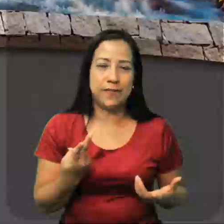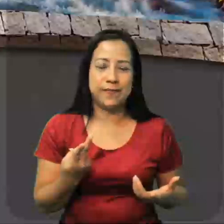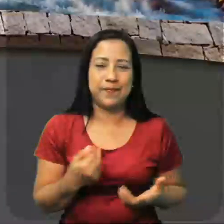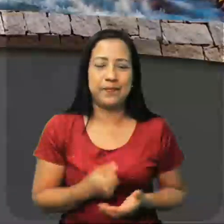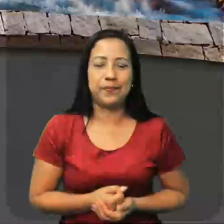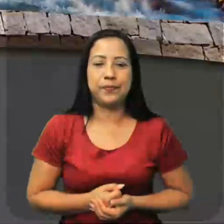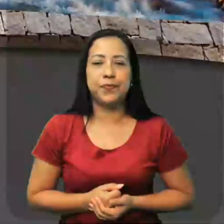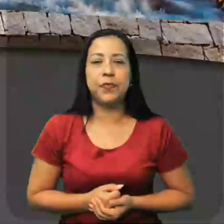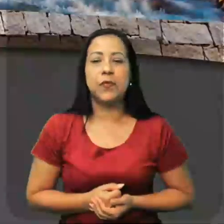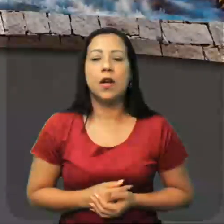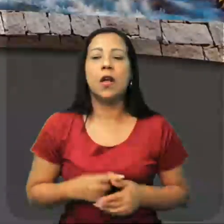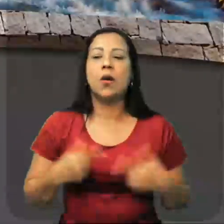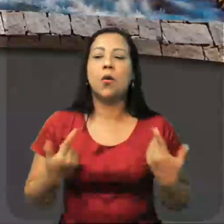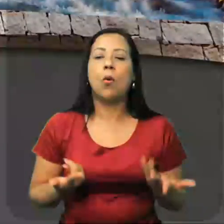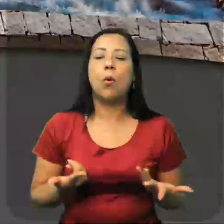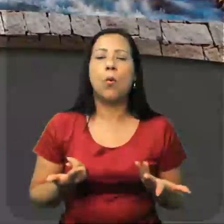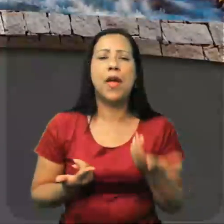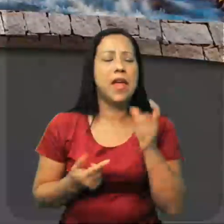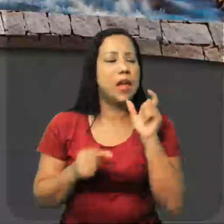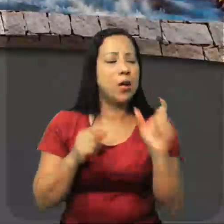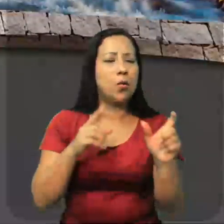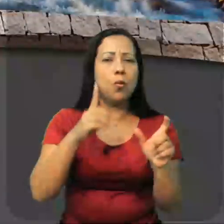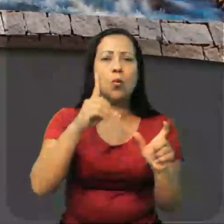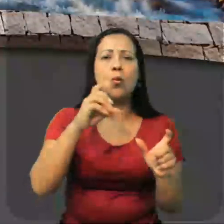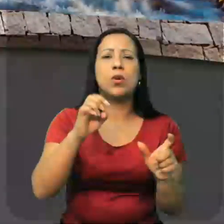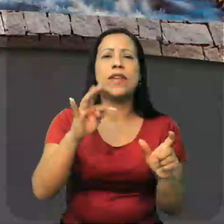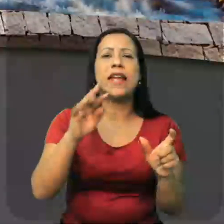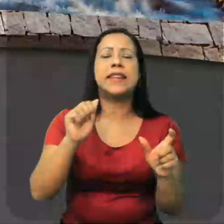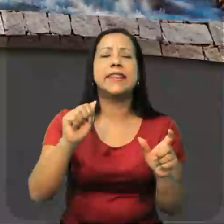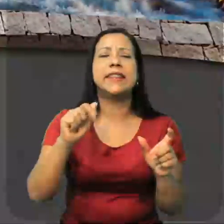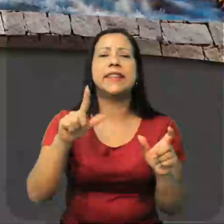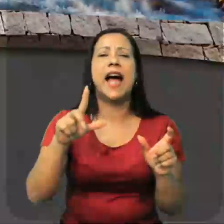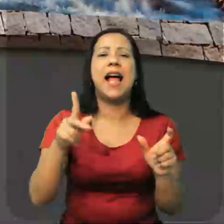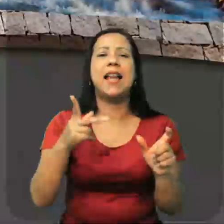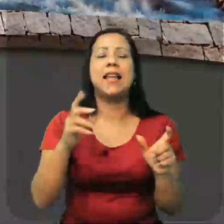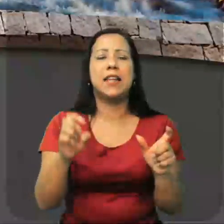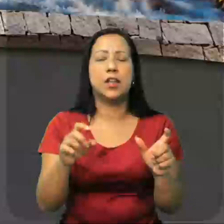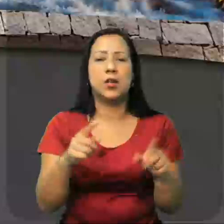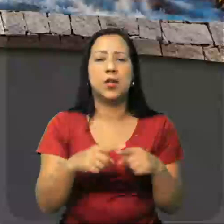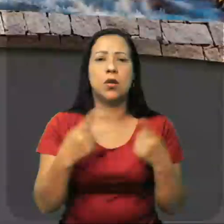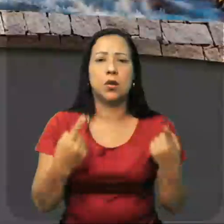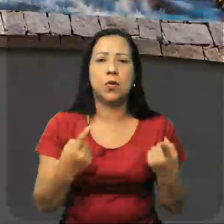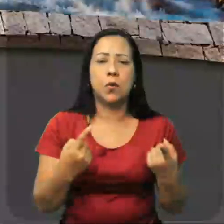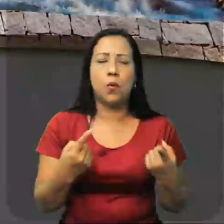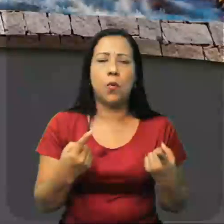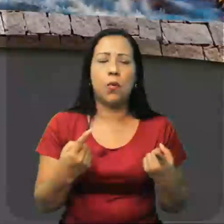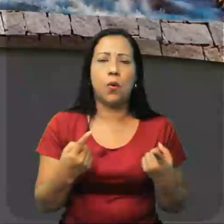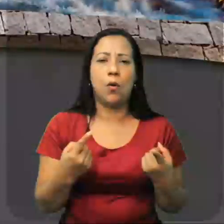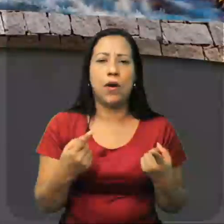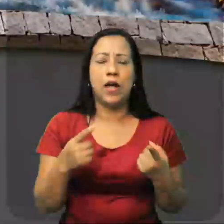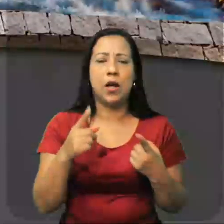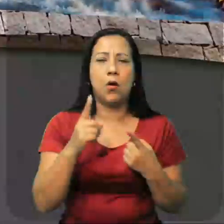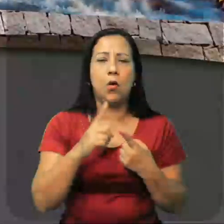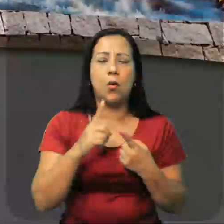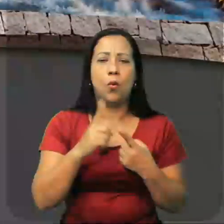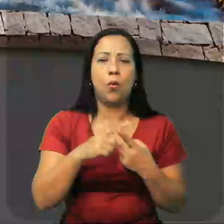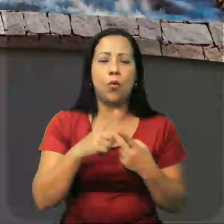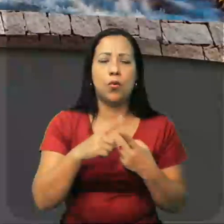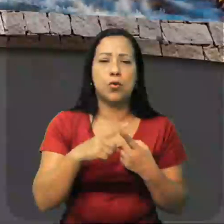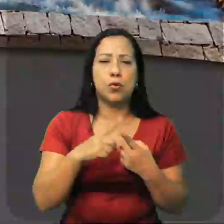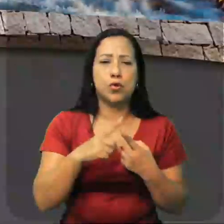lá. Qual é o detalhe, professor? O principal fator migratório é o fator faz-me rir. É o